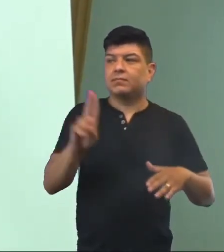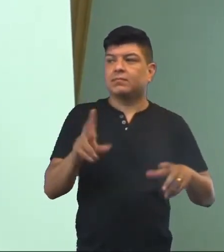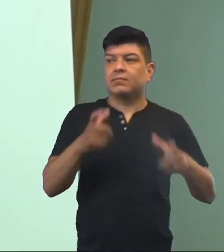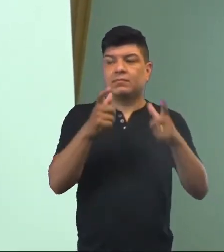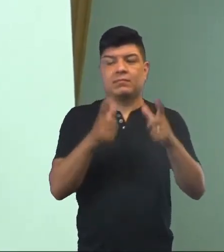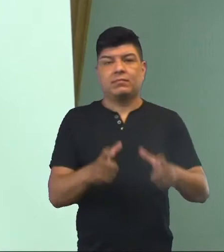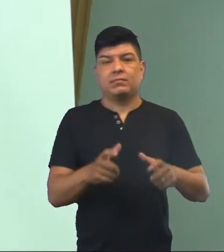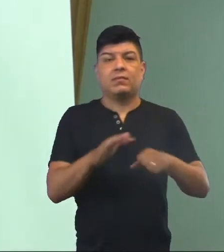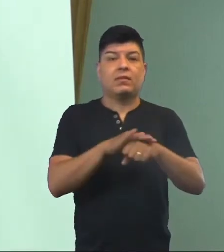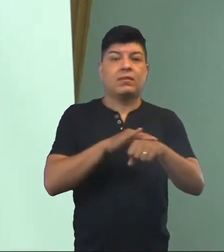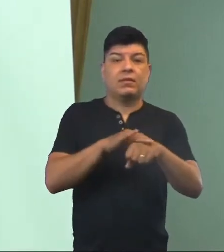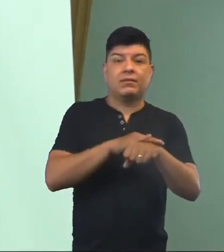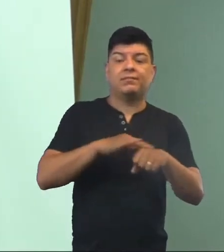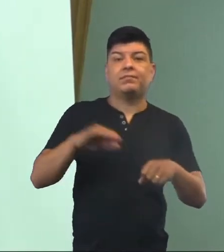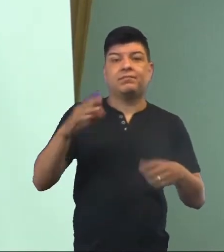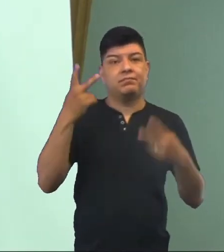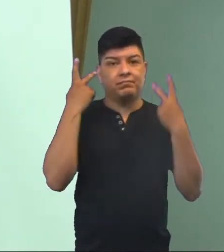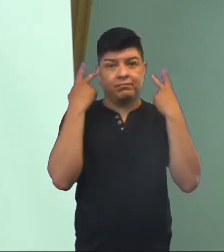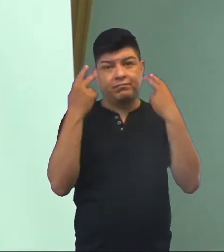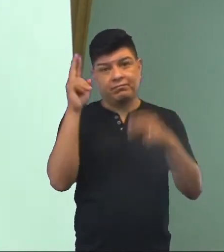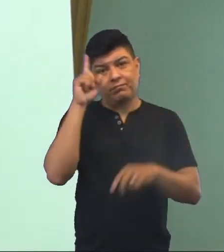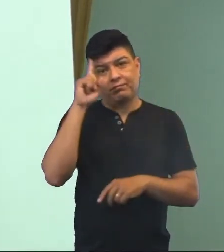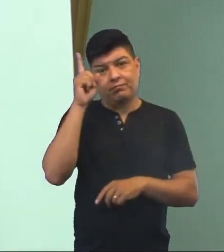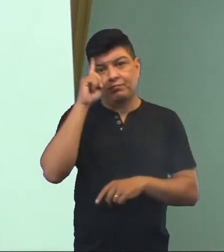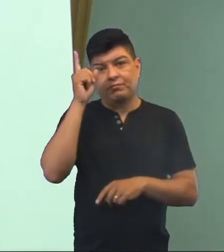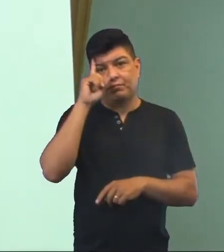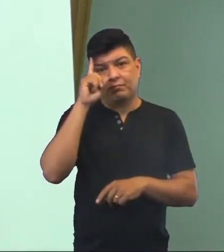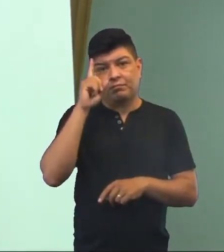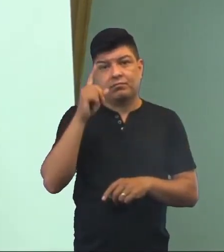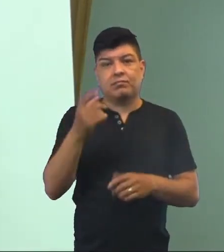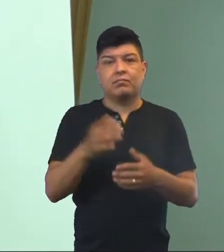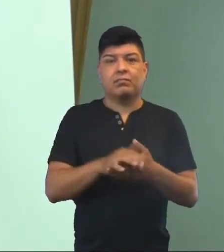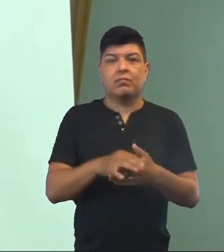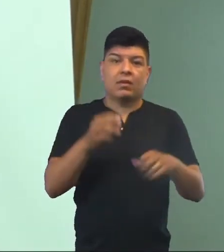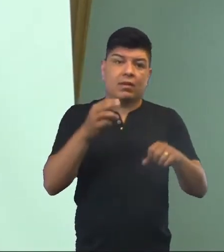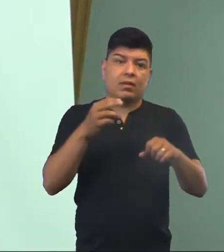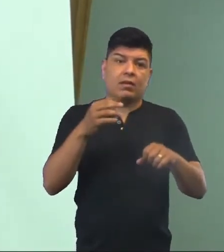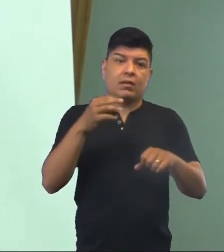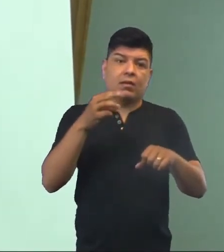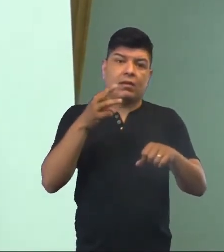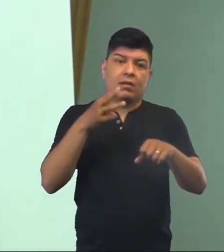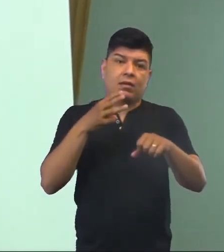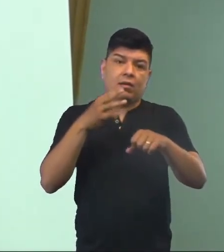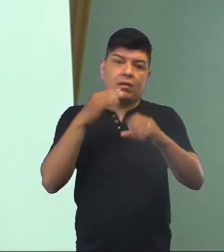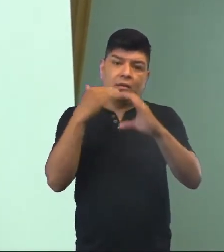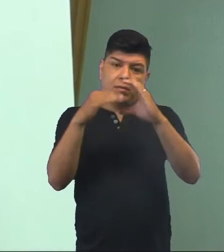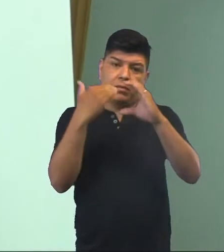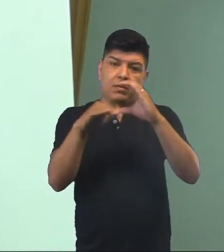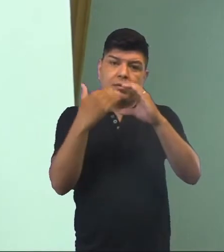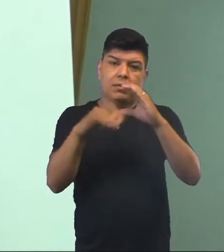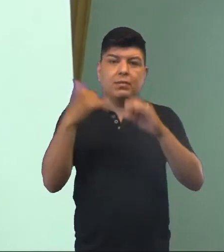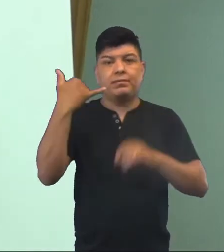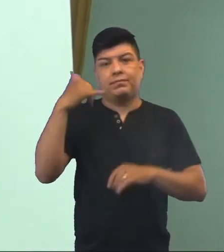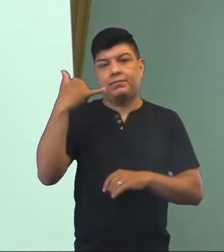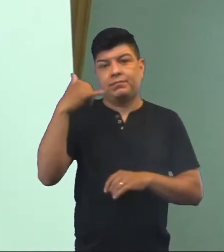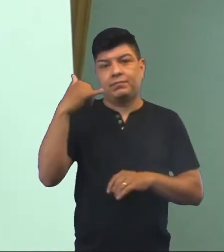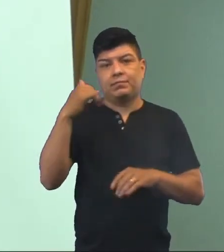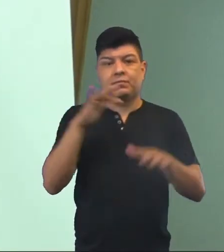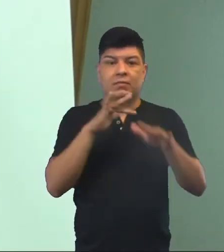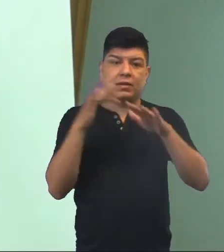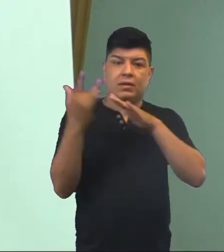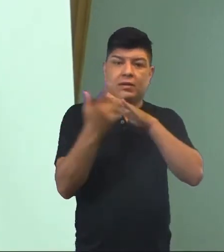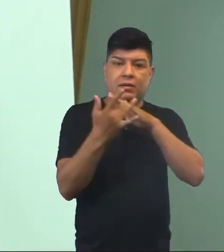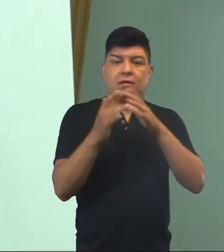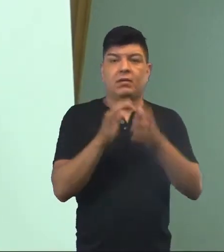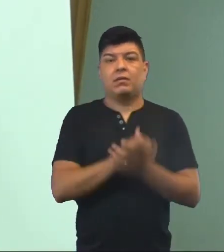aqui. Conversas do dia a dia, mensagens de celular, e redes sociais. Olha